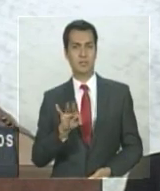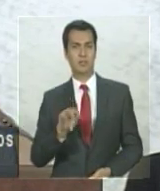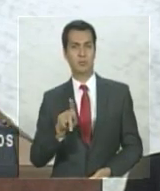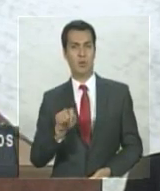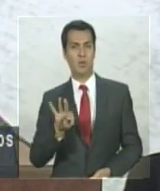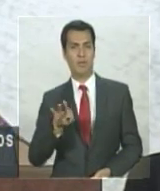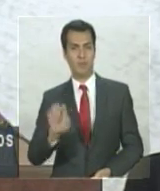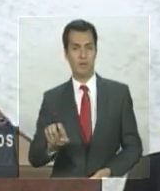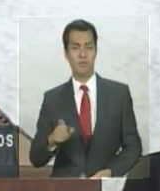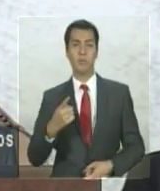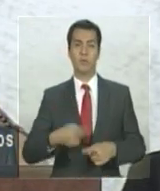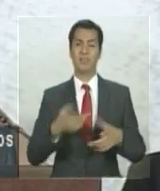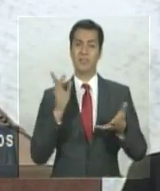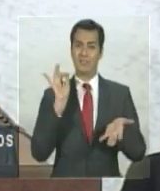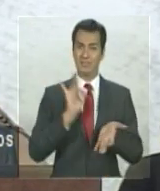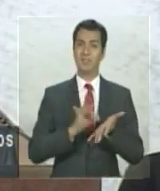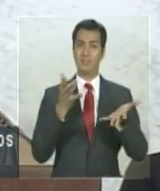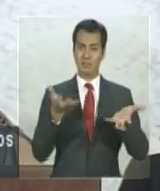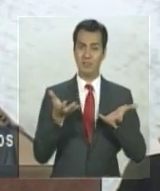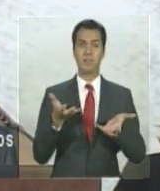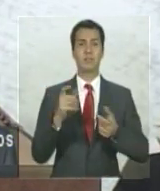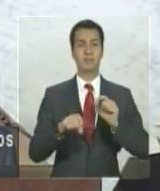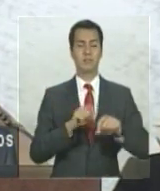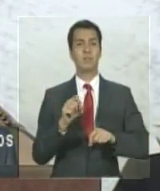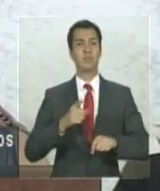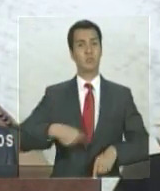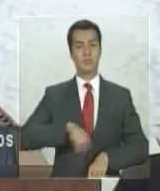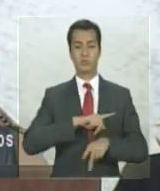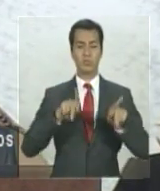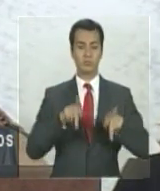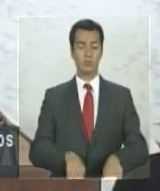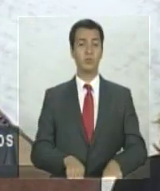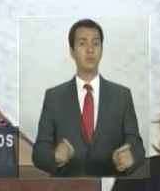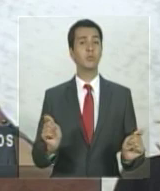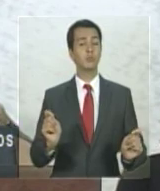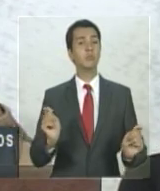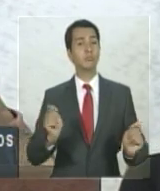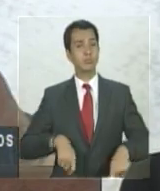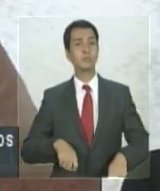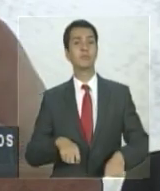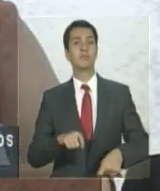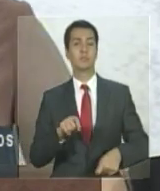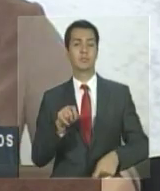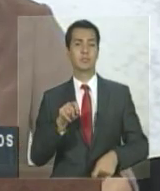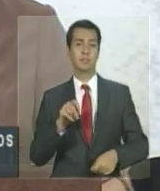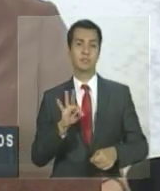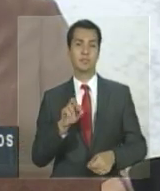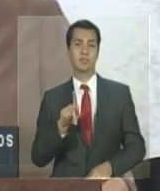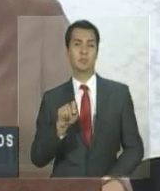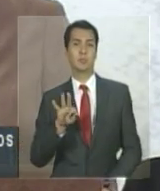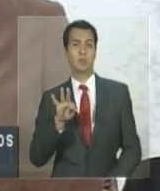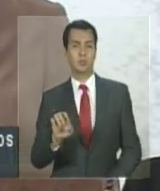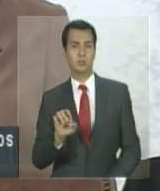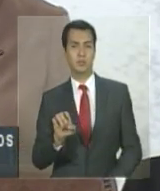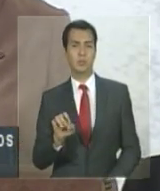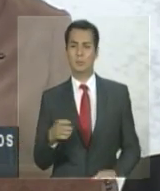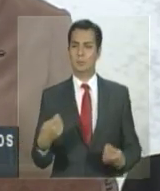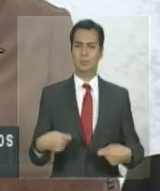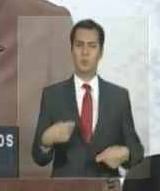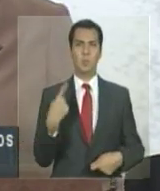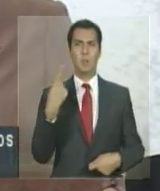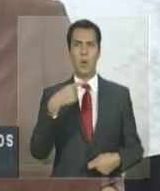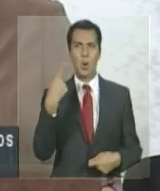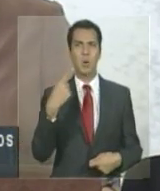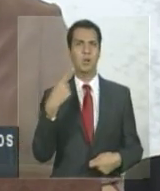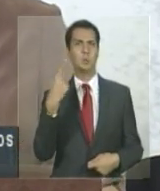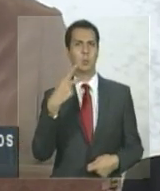nossa população queira ter esse transporte, evitando ficar 1h30,